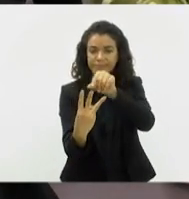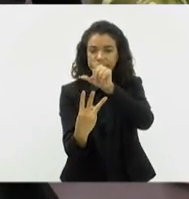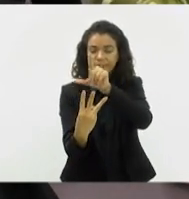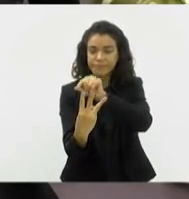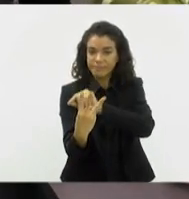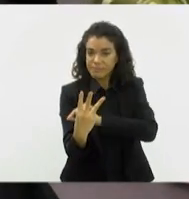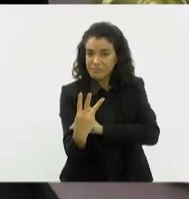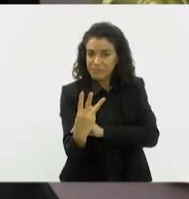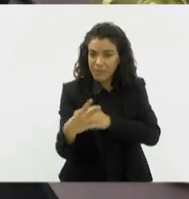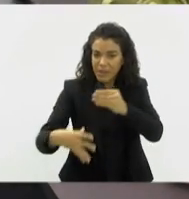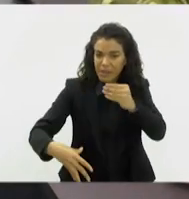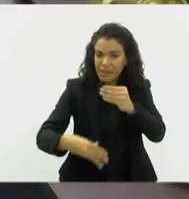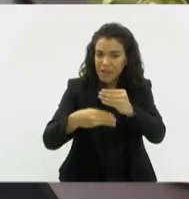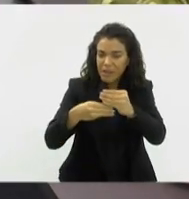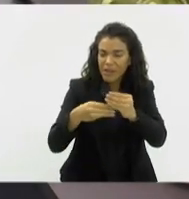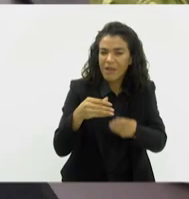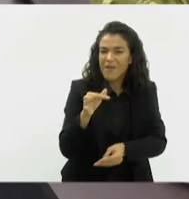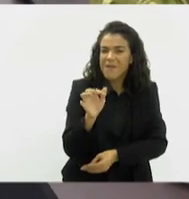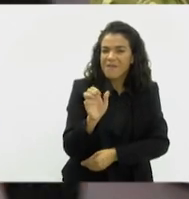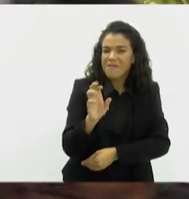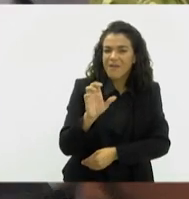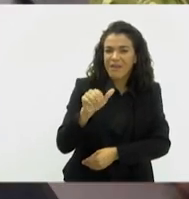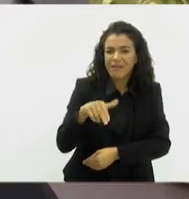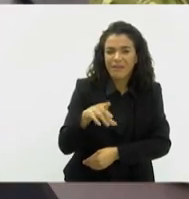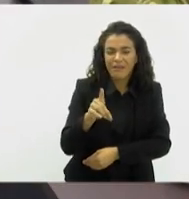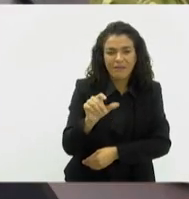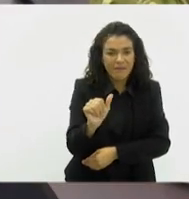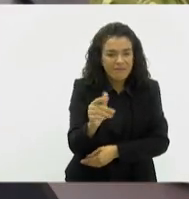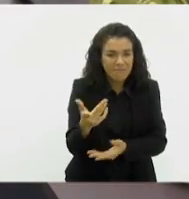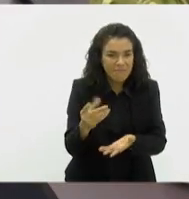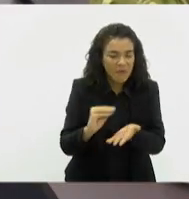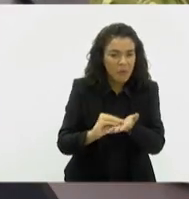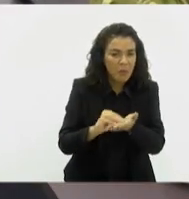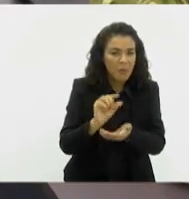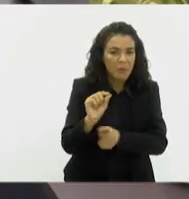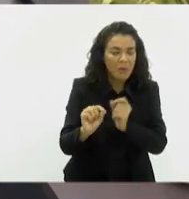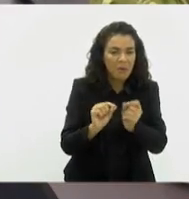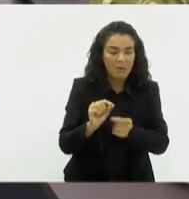A senhora acrescentou o que na fala da Fernanda? O que faltou? Ficou faltando na fala da senhora Fernanda?